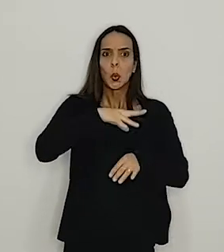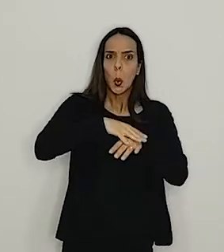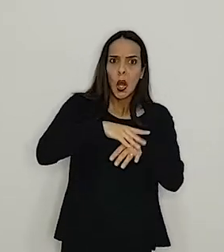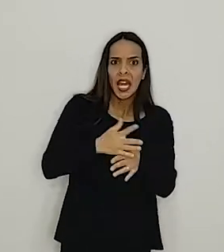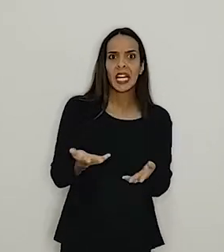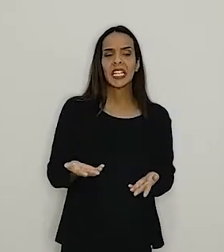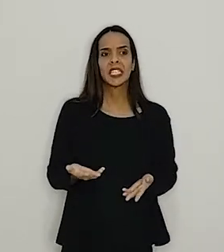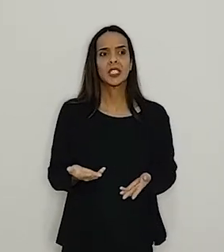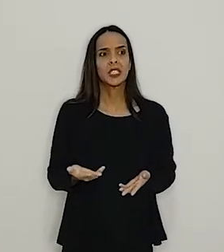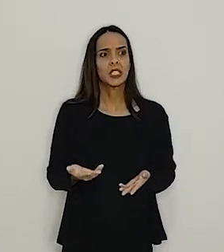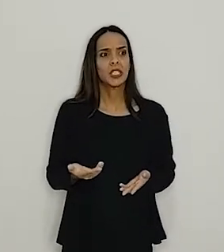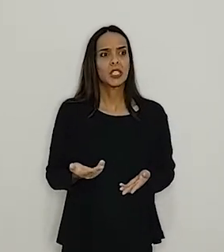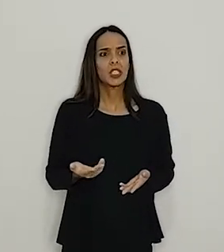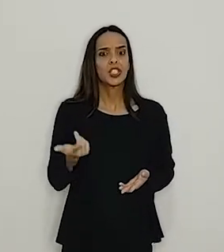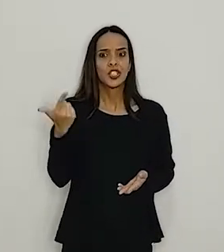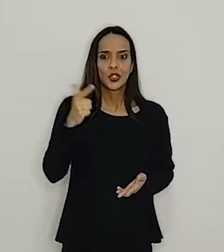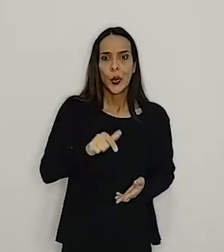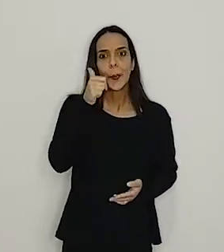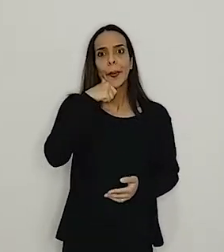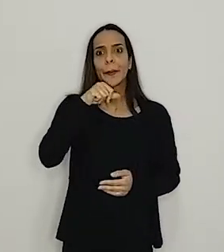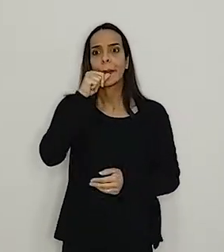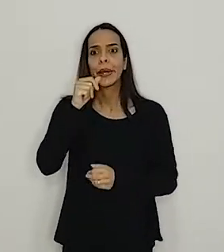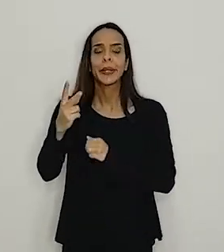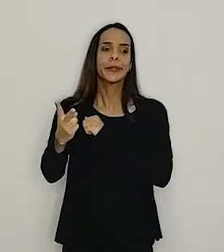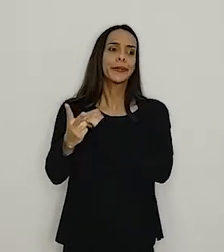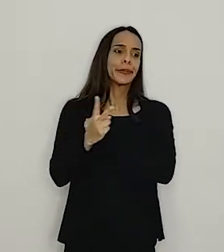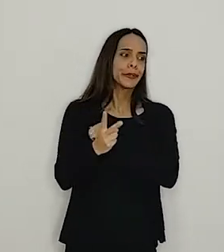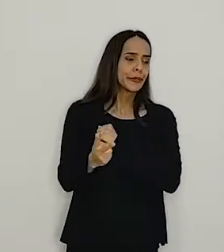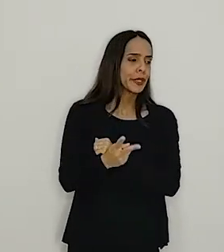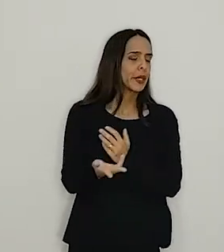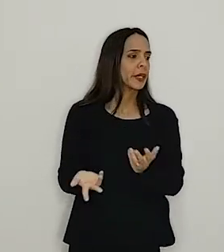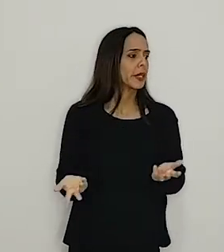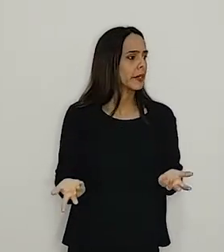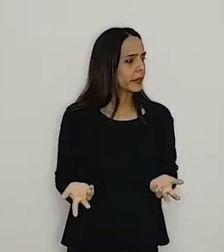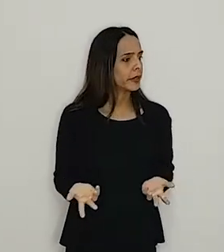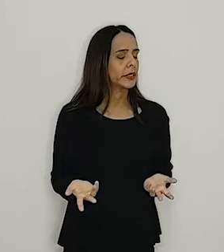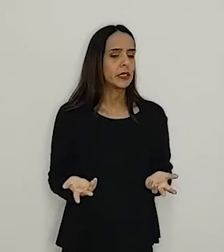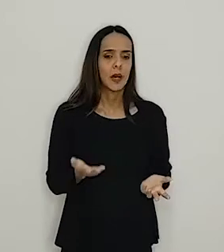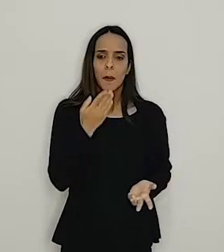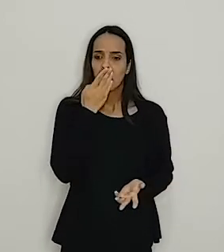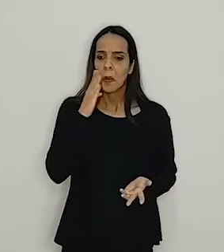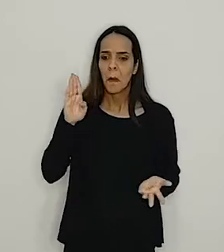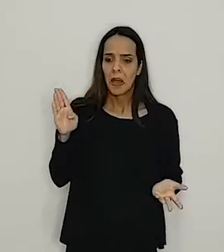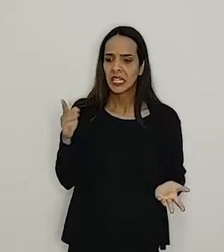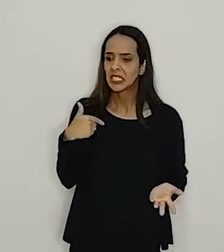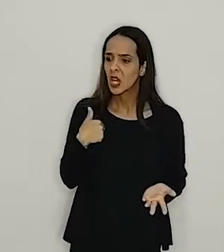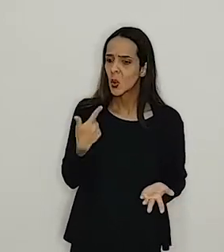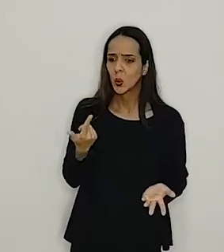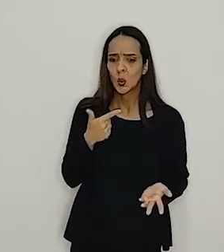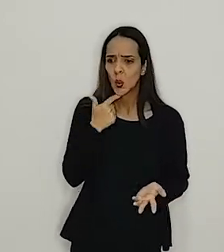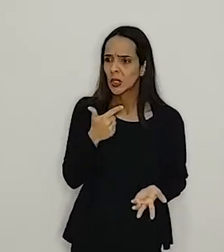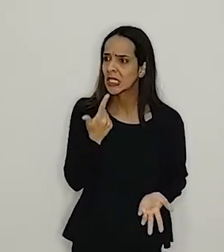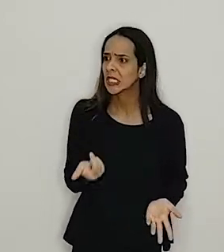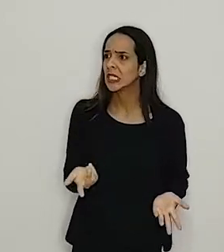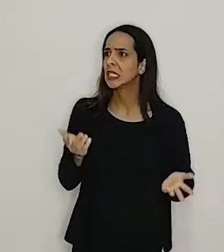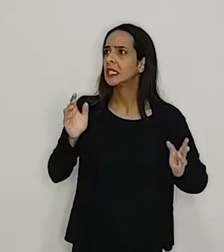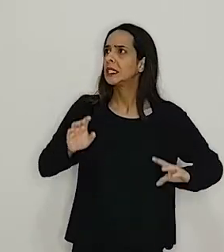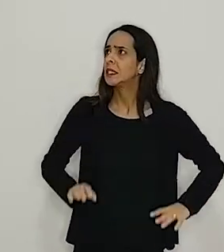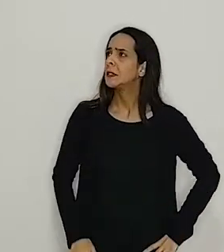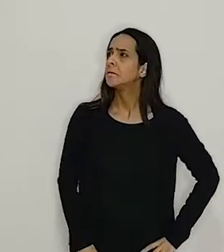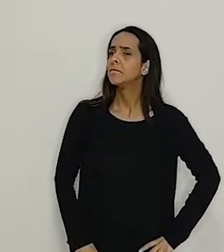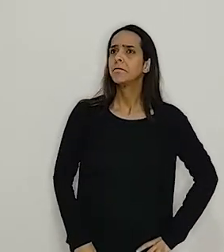uma vez, e então ele quebra com a promessa que ele tinha feito para ele mesmo, se sentindo um grandíssimo de um